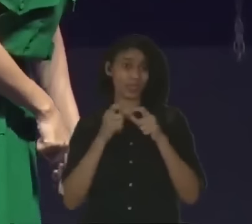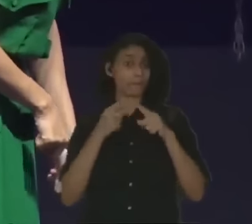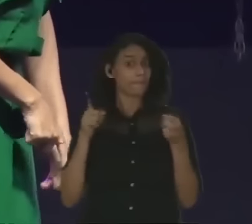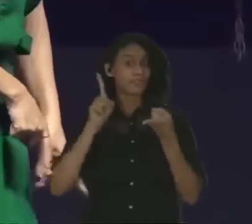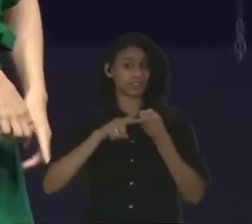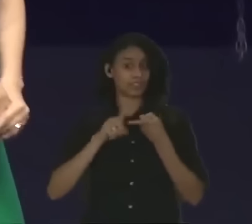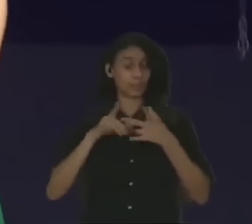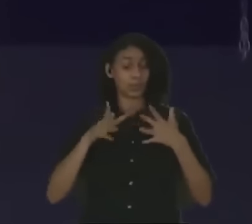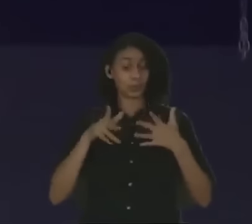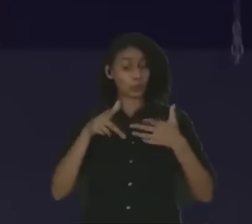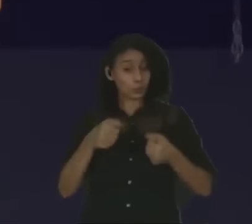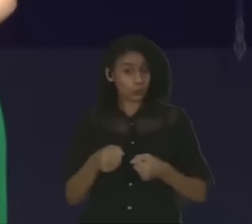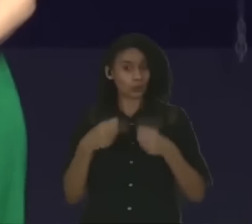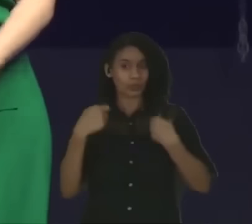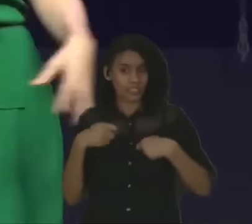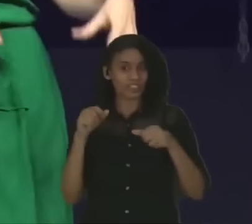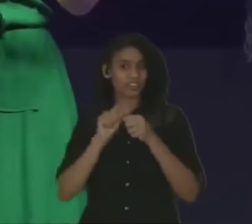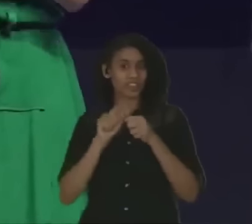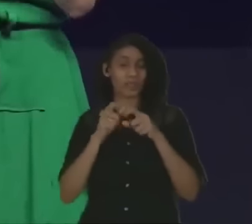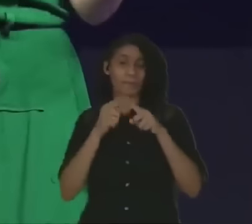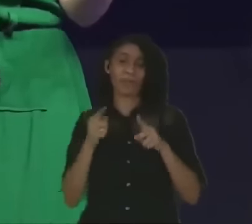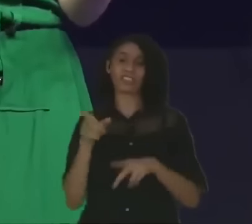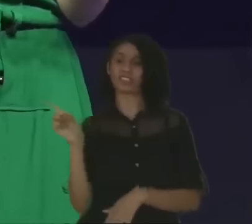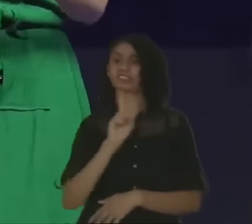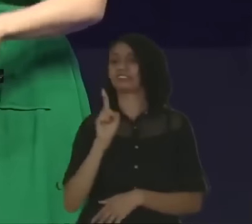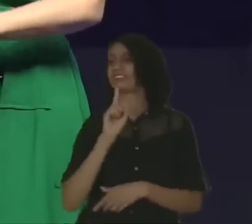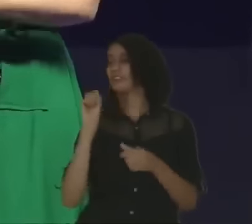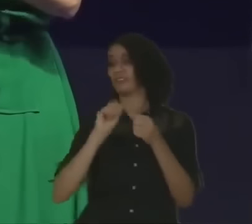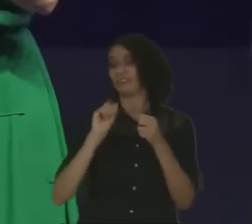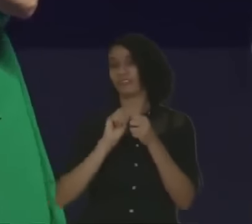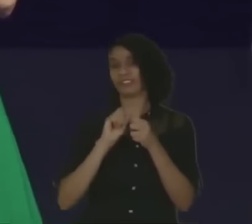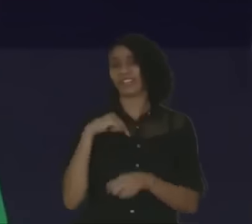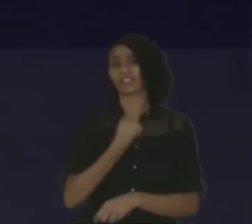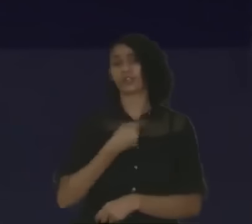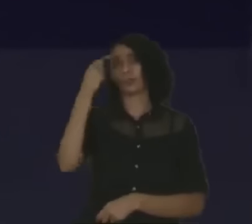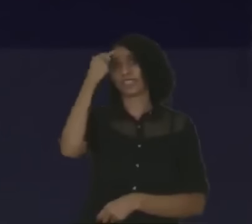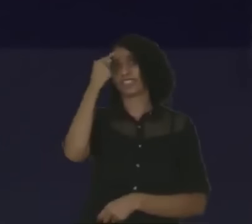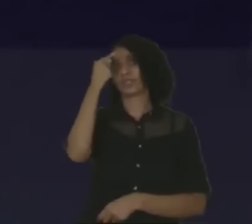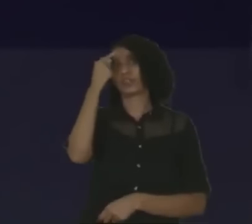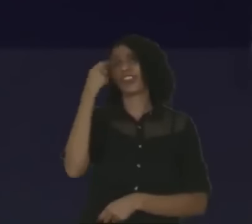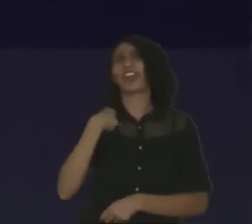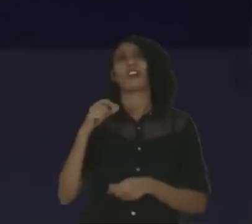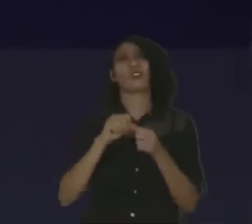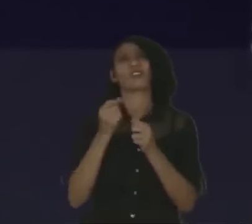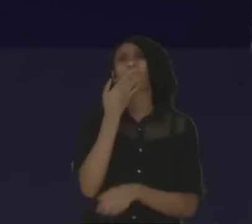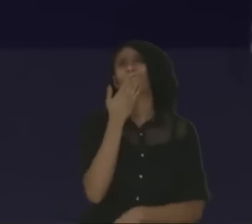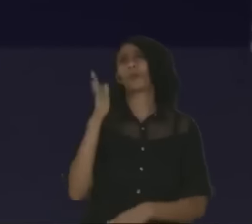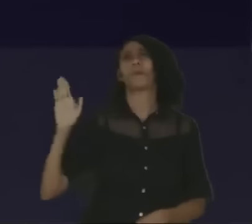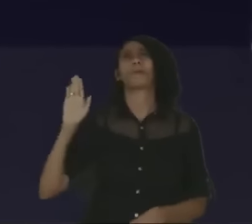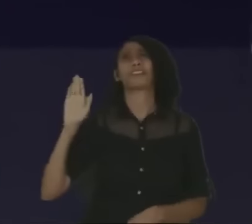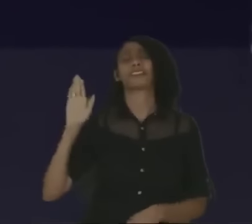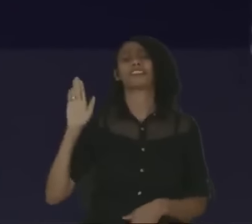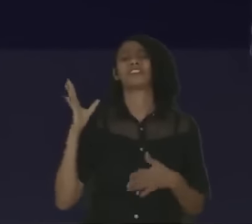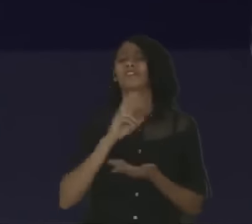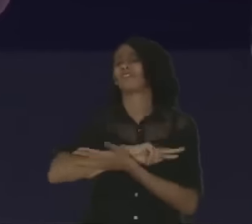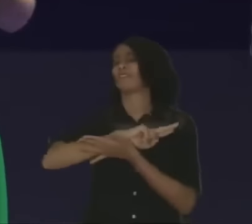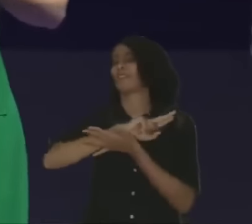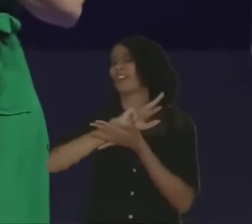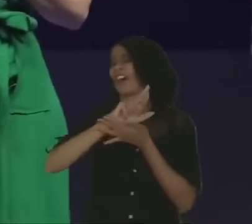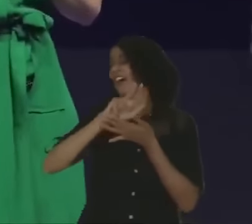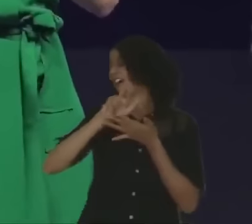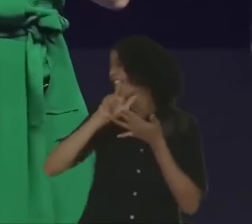não fez E aí depois que a gente pensa isso a gente faz um milhão de promessas quem nunca né quem nunca